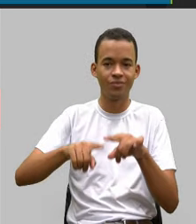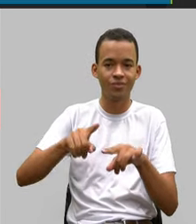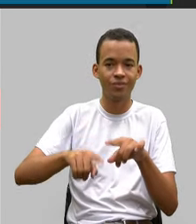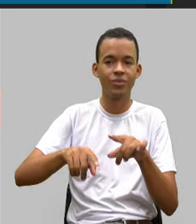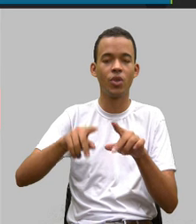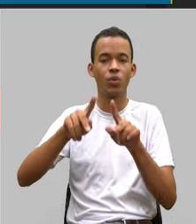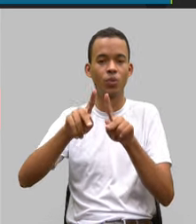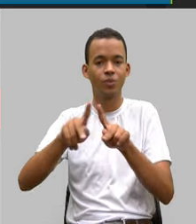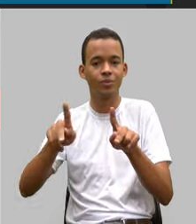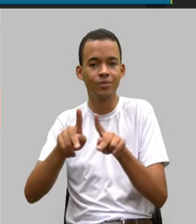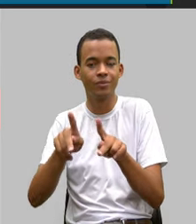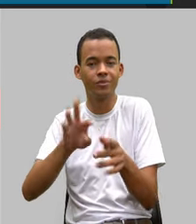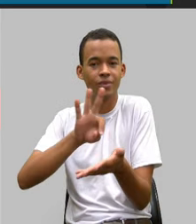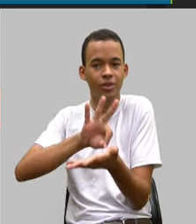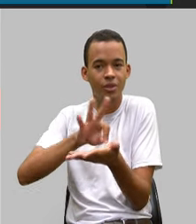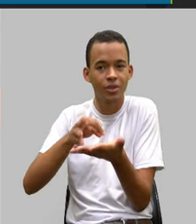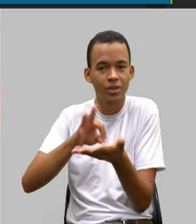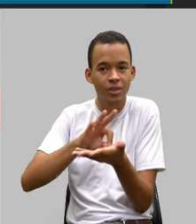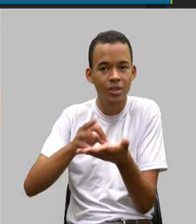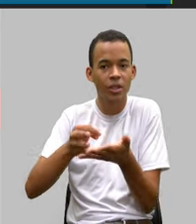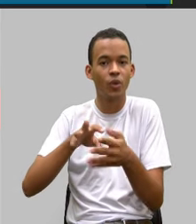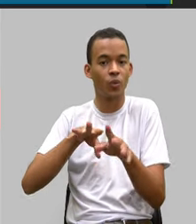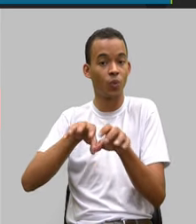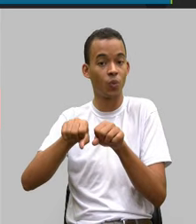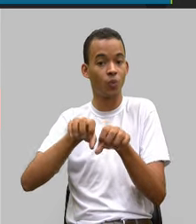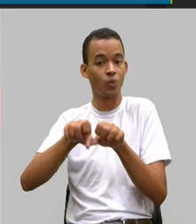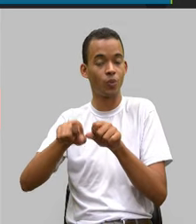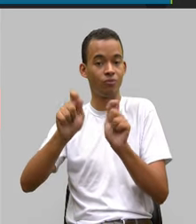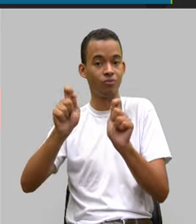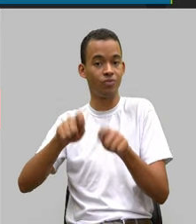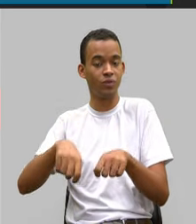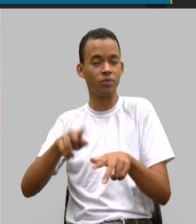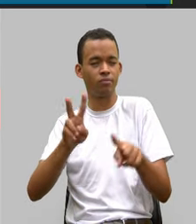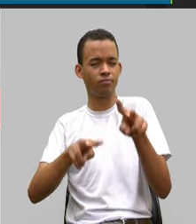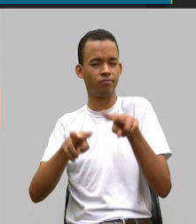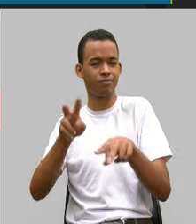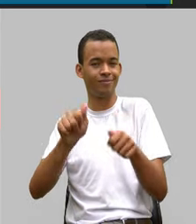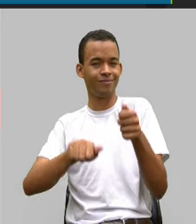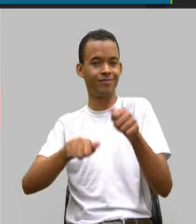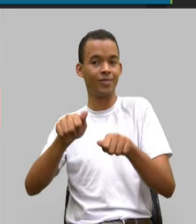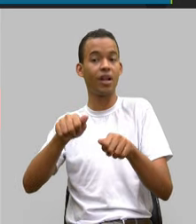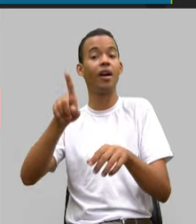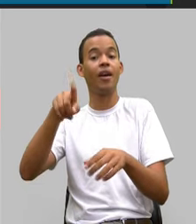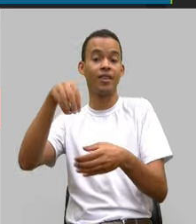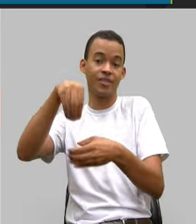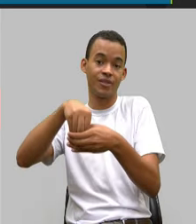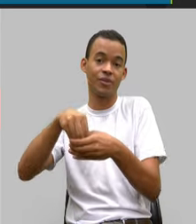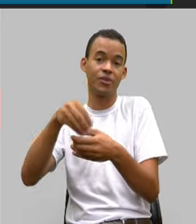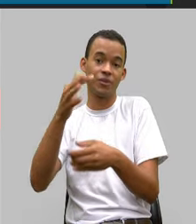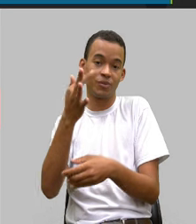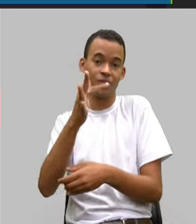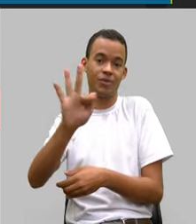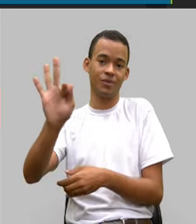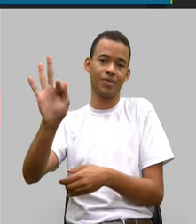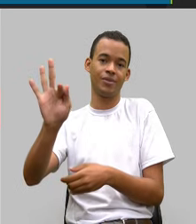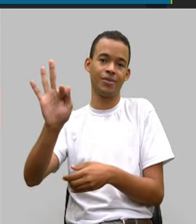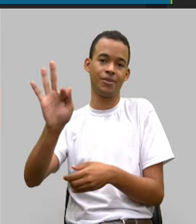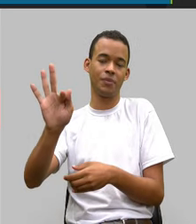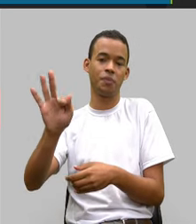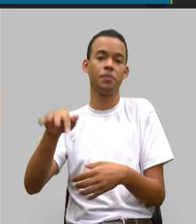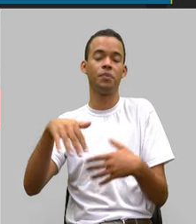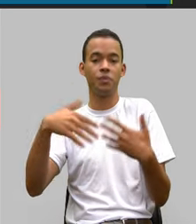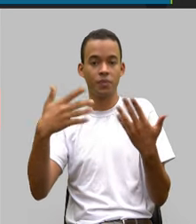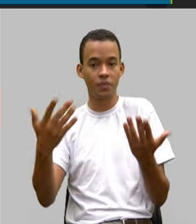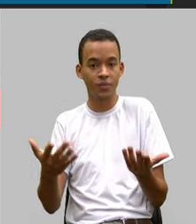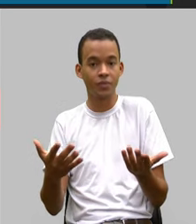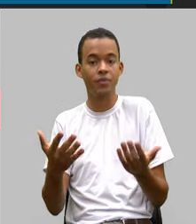eh capacitados a a nas análises é são as Universidades então é fundamental